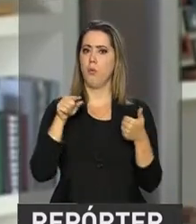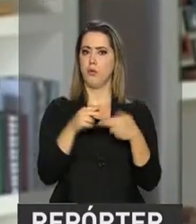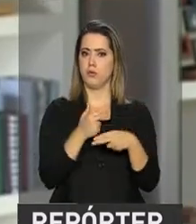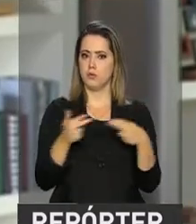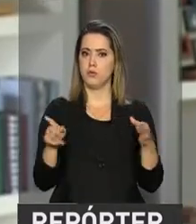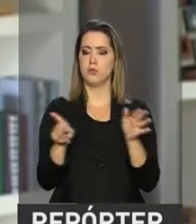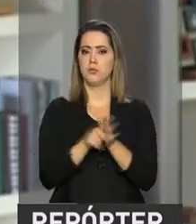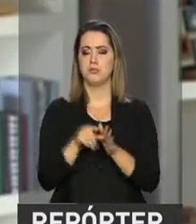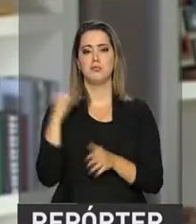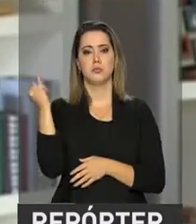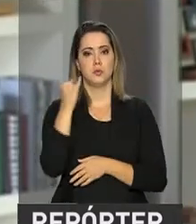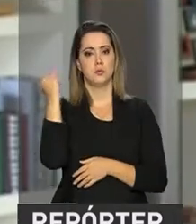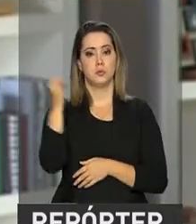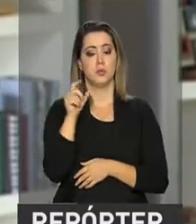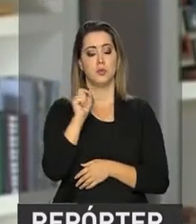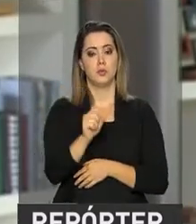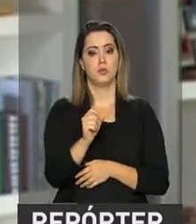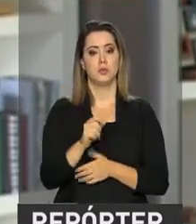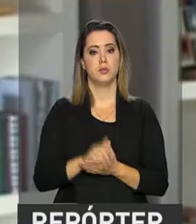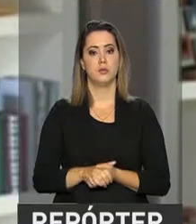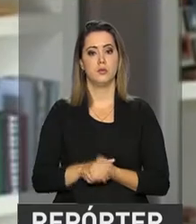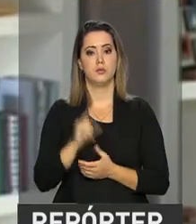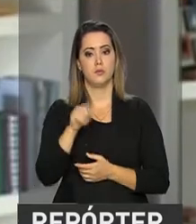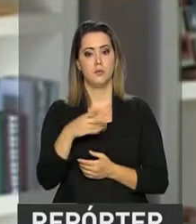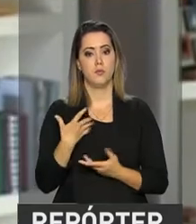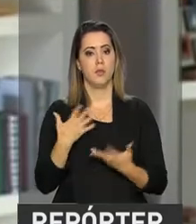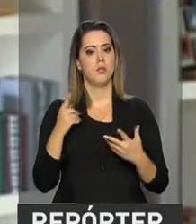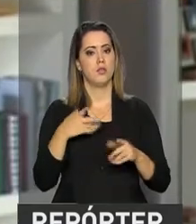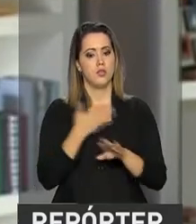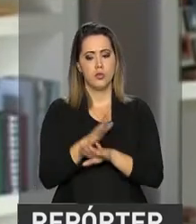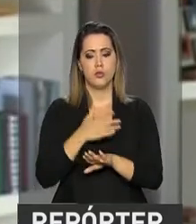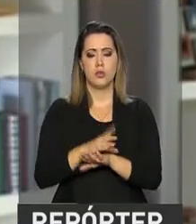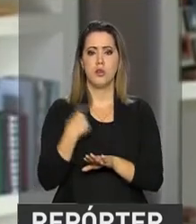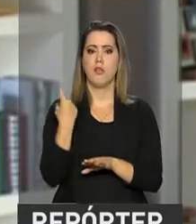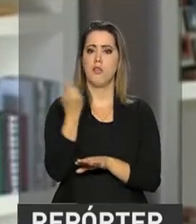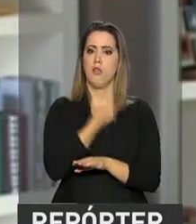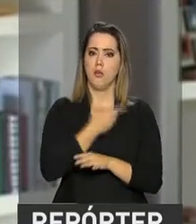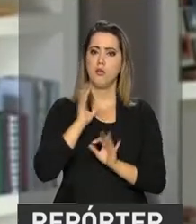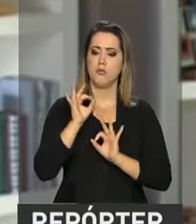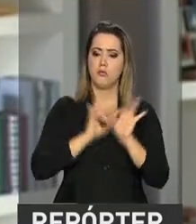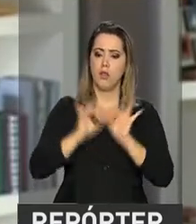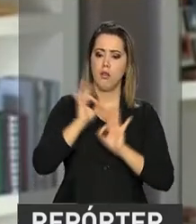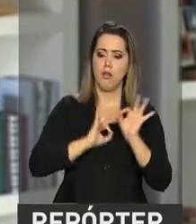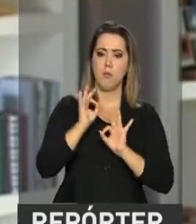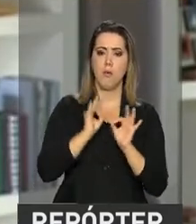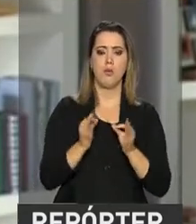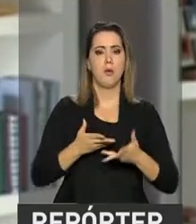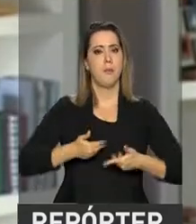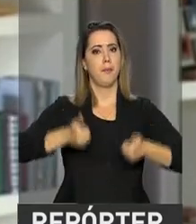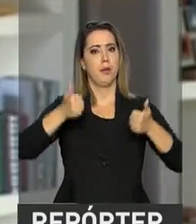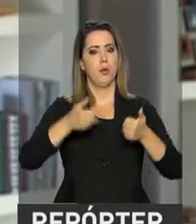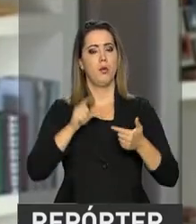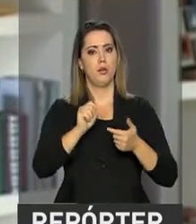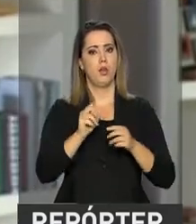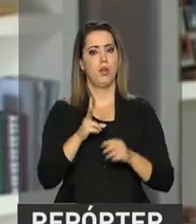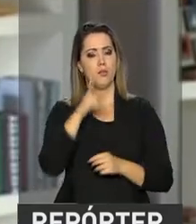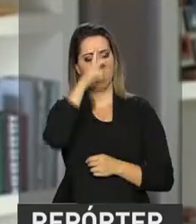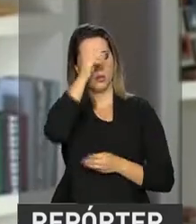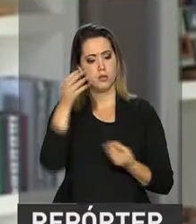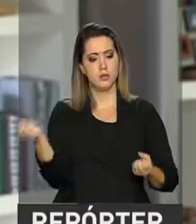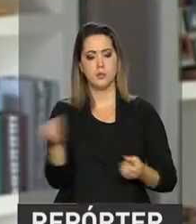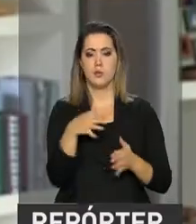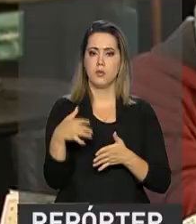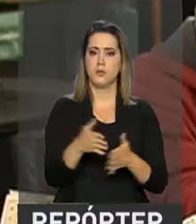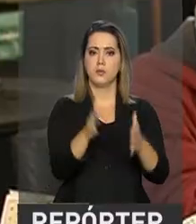impactos mais importantes também né de qualificá aquilo que a gente já desenvolvia e fortalecer prata novas novas